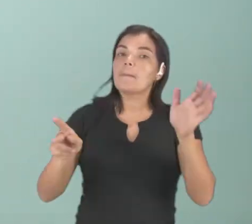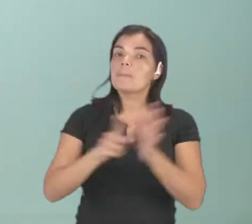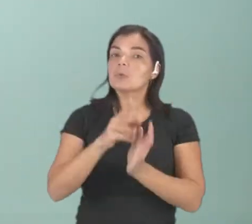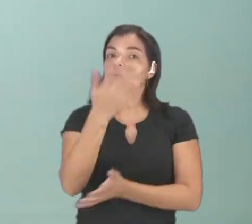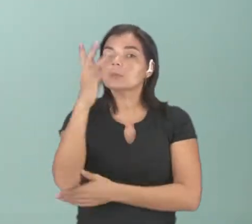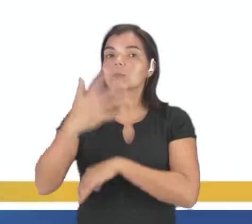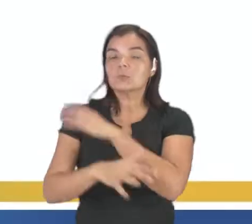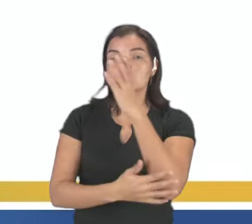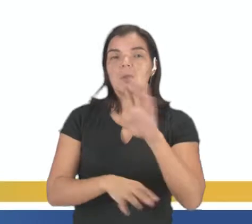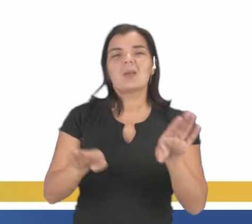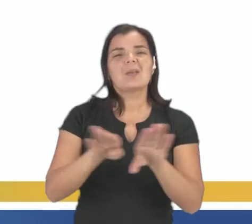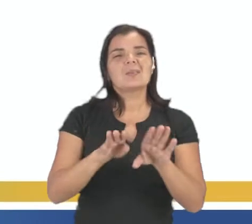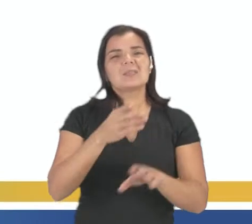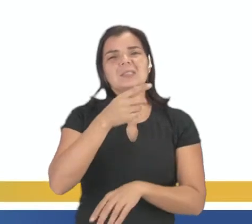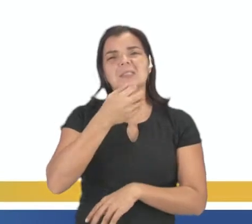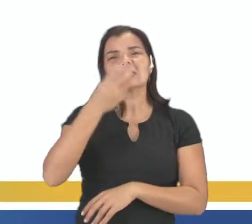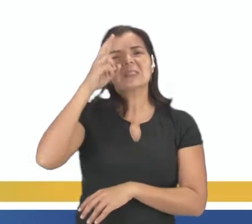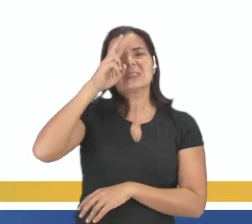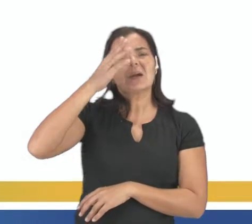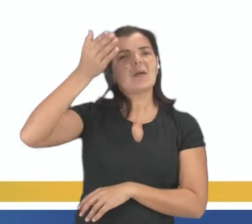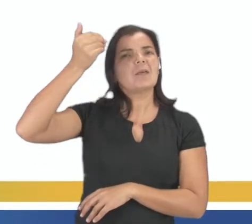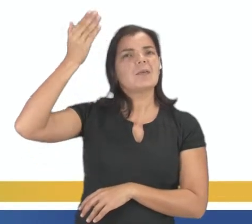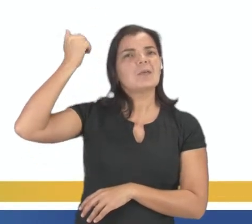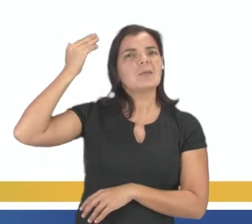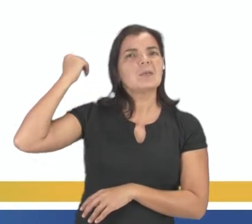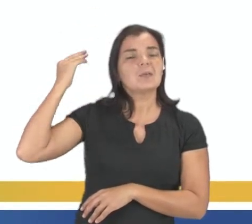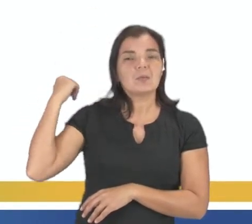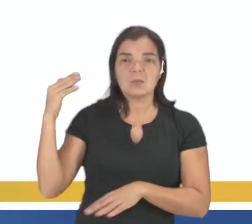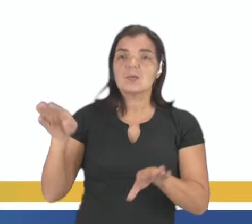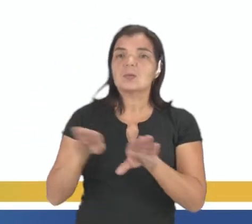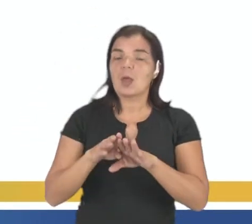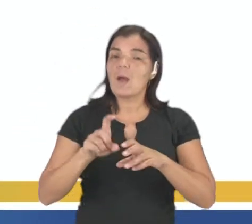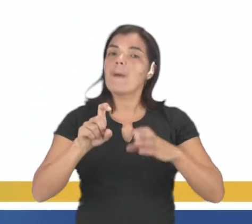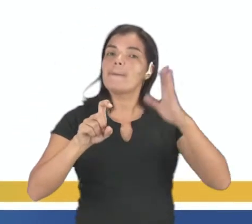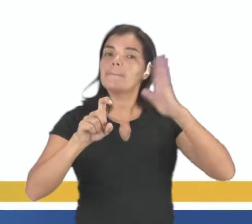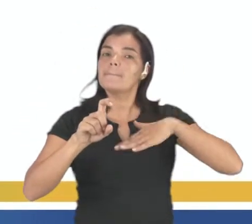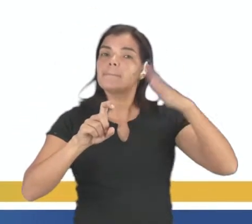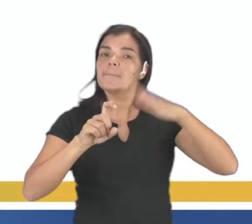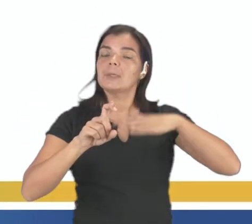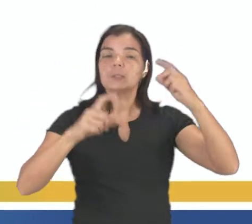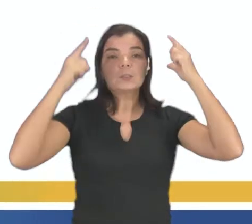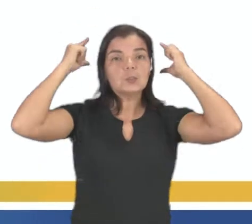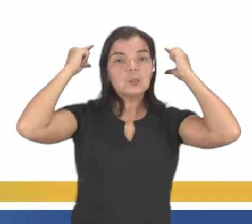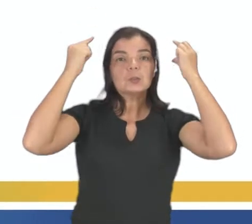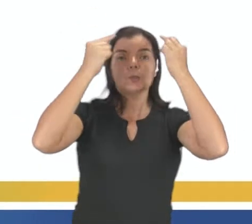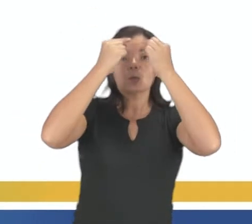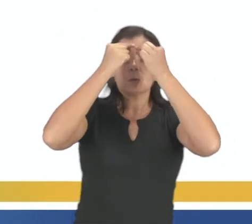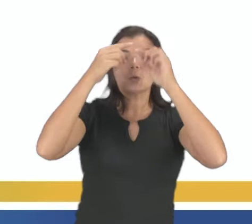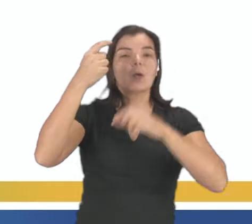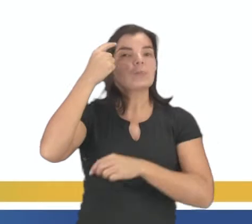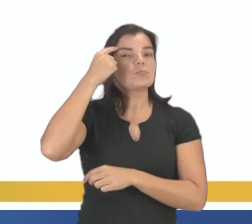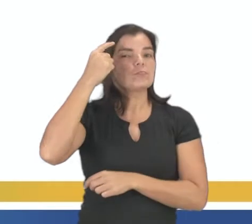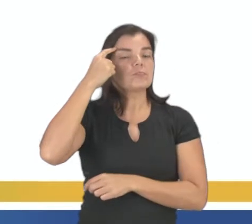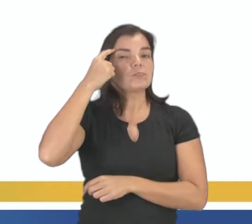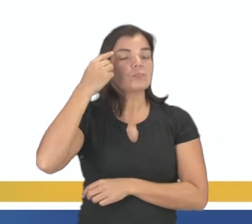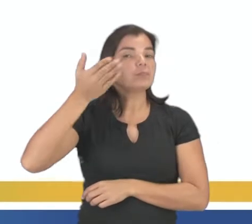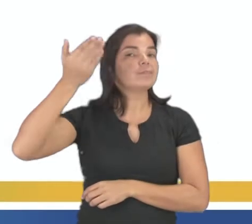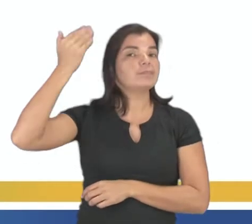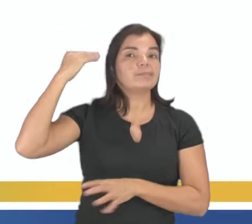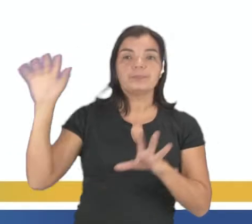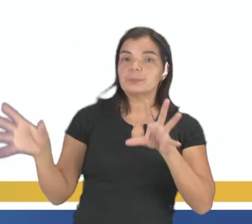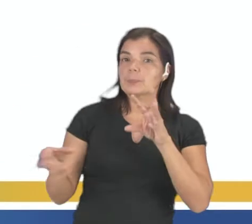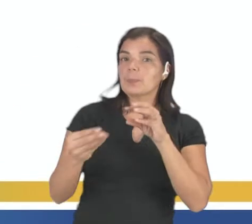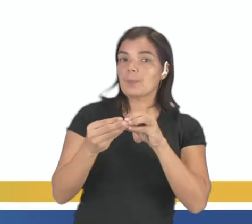A história de Antígona, né, na mitologia clássica grega, mostra as bases desse pensamento ocidental. Antígona, vou